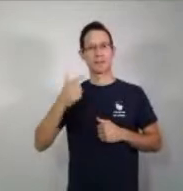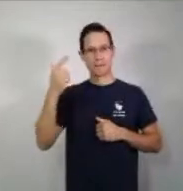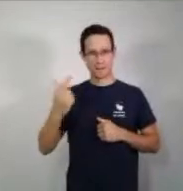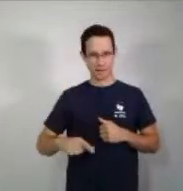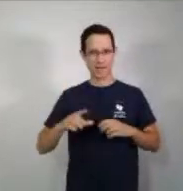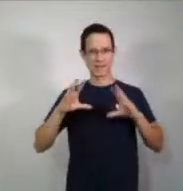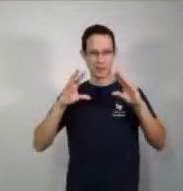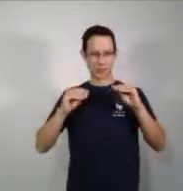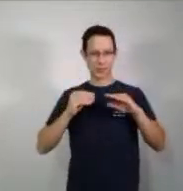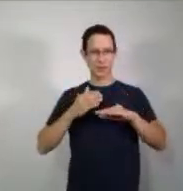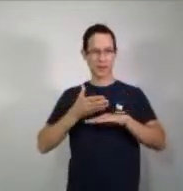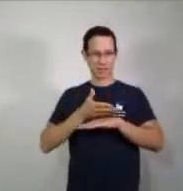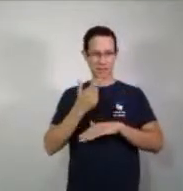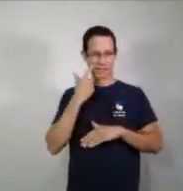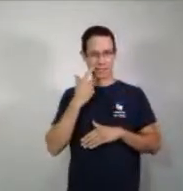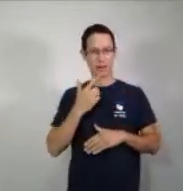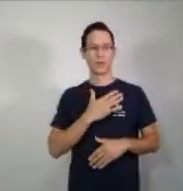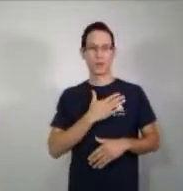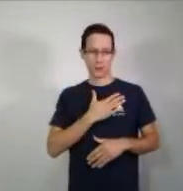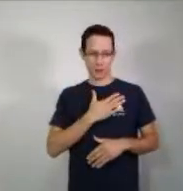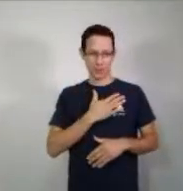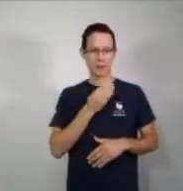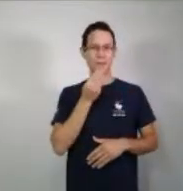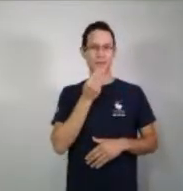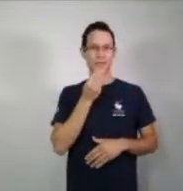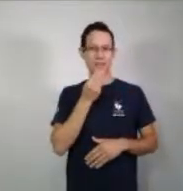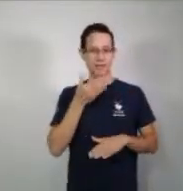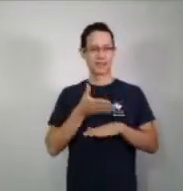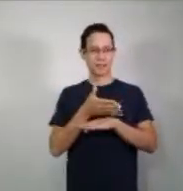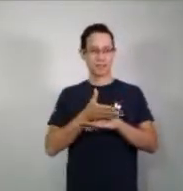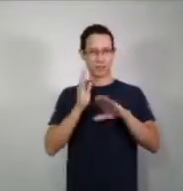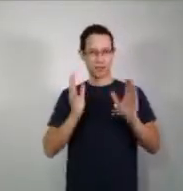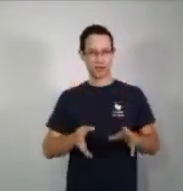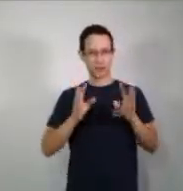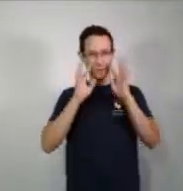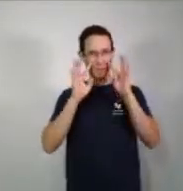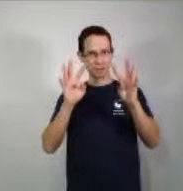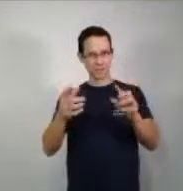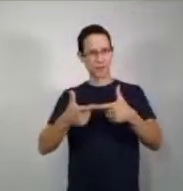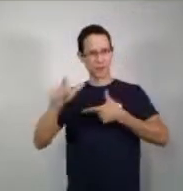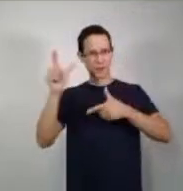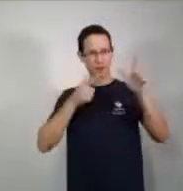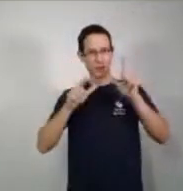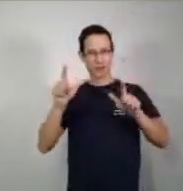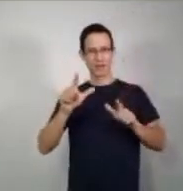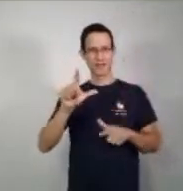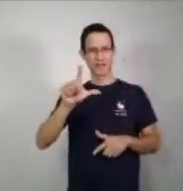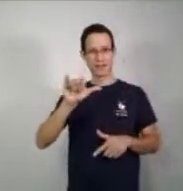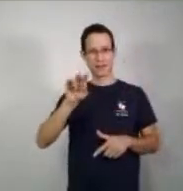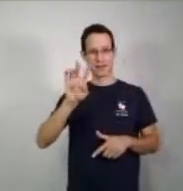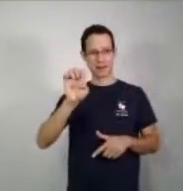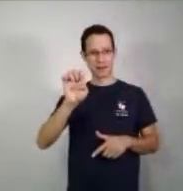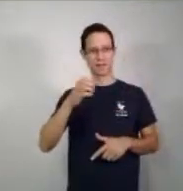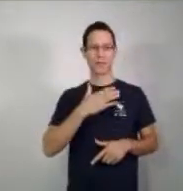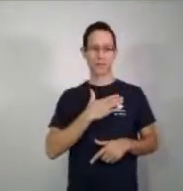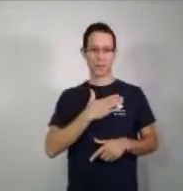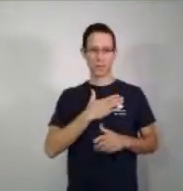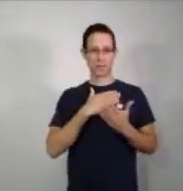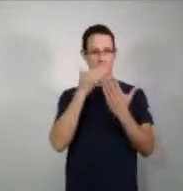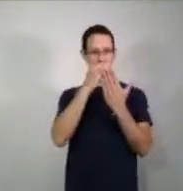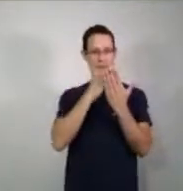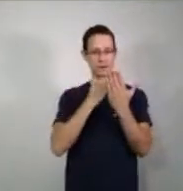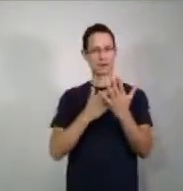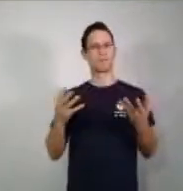noite. Eu já tive a oportunidade de estar aqui em outros momentos e de assistir tantas outras lives nessa programação maravilhosa que